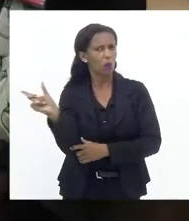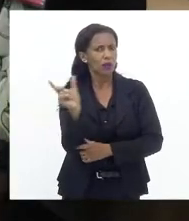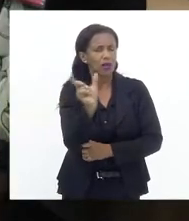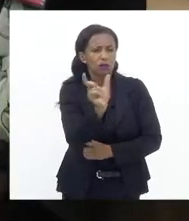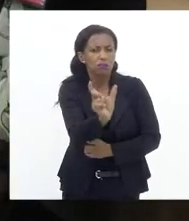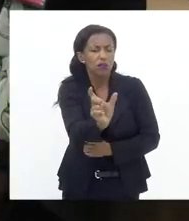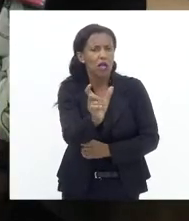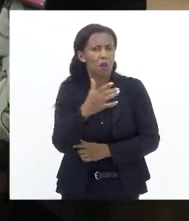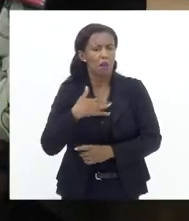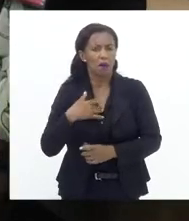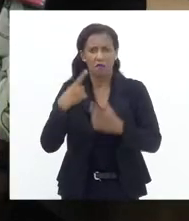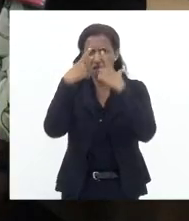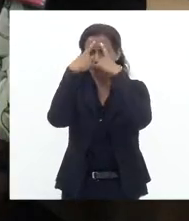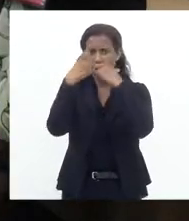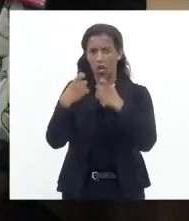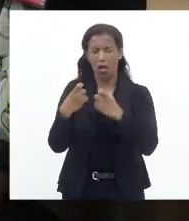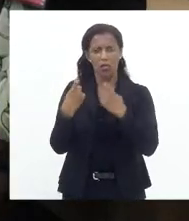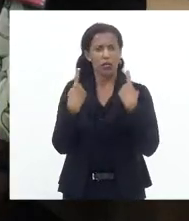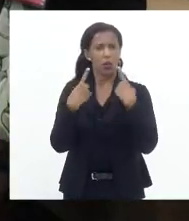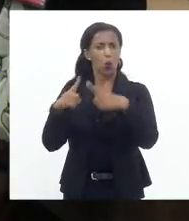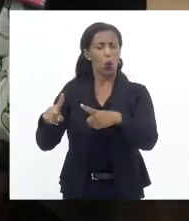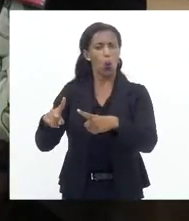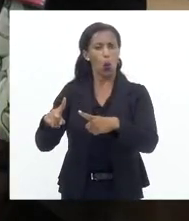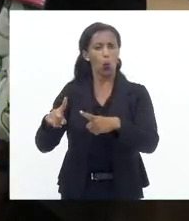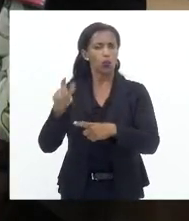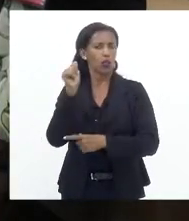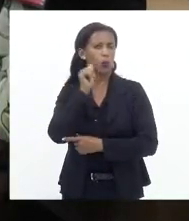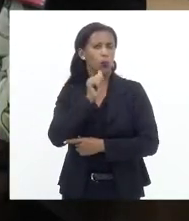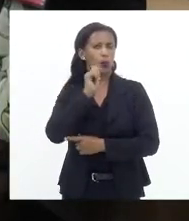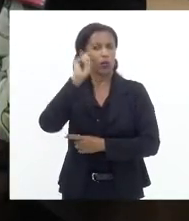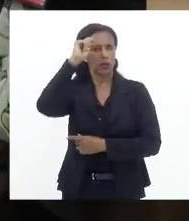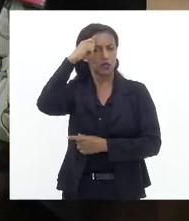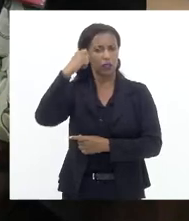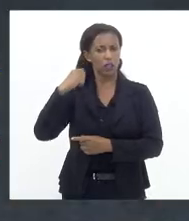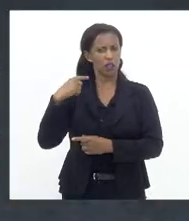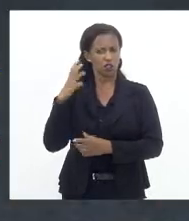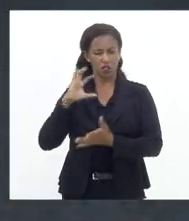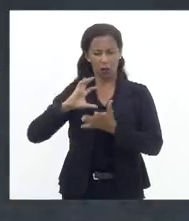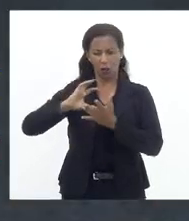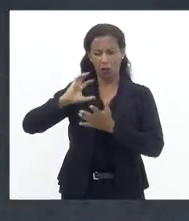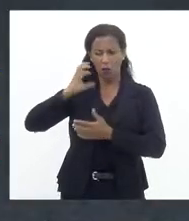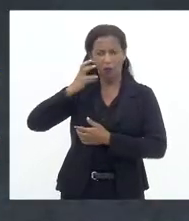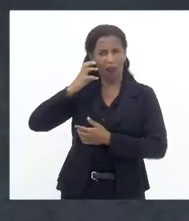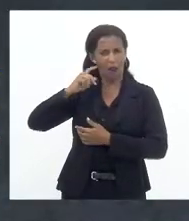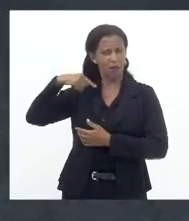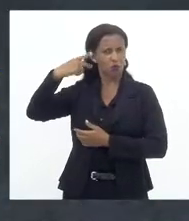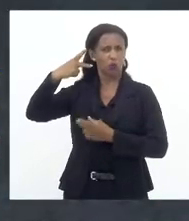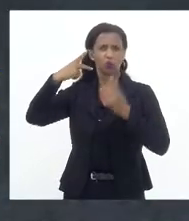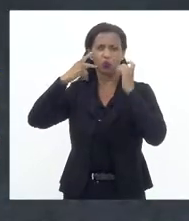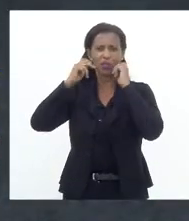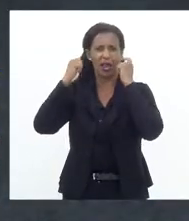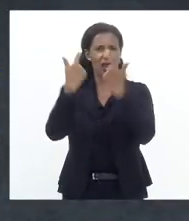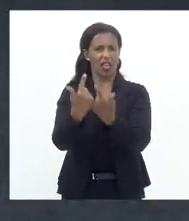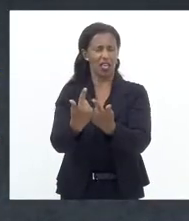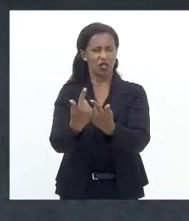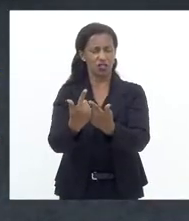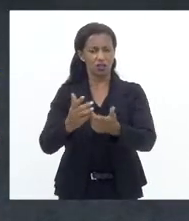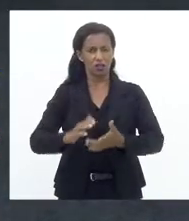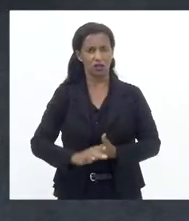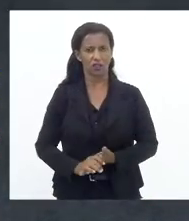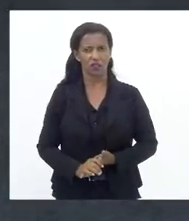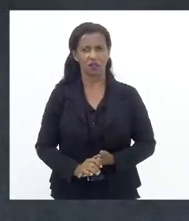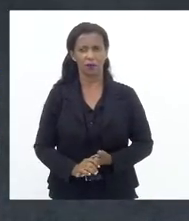violência política contra as mulheres negras que chegam ao Parlamento todo tipo de acusação que vai ser tratado nascer